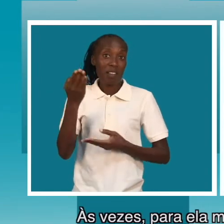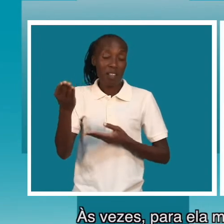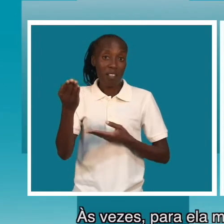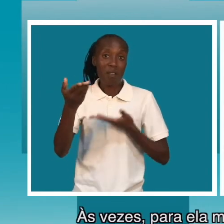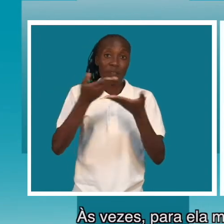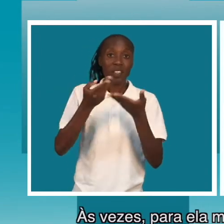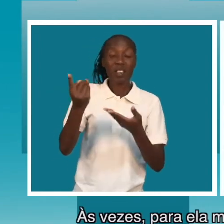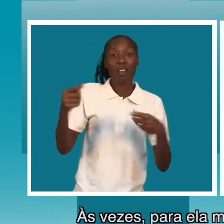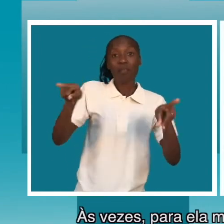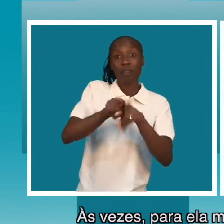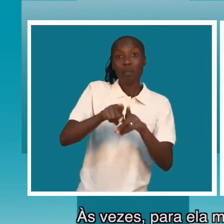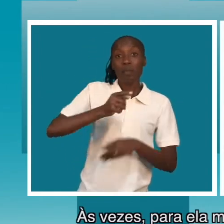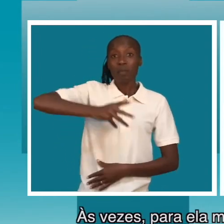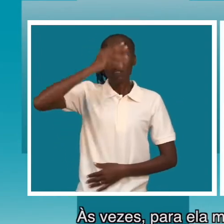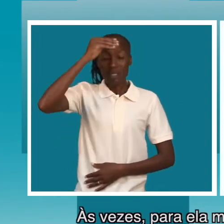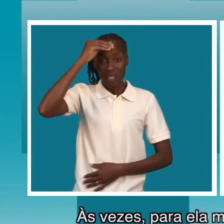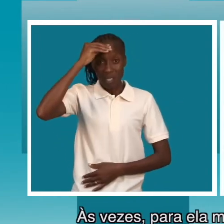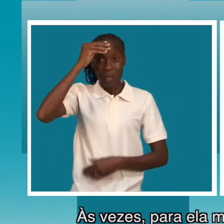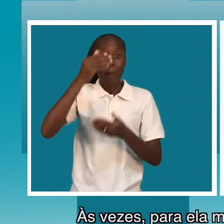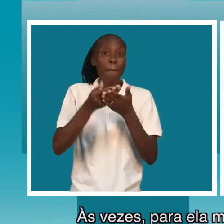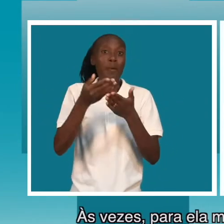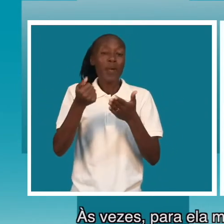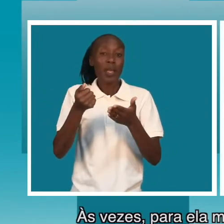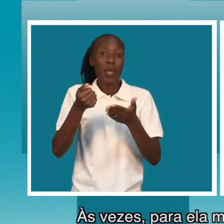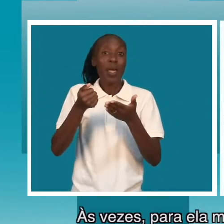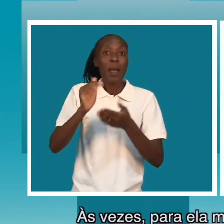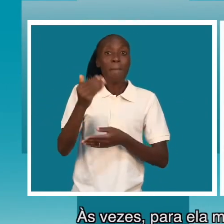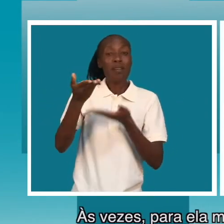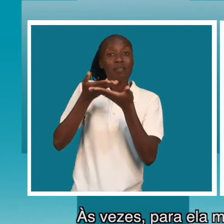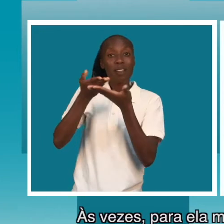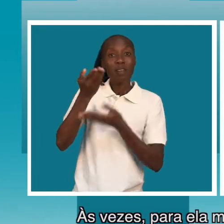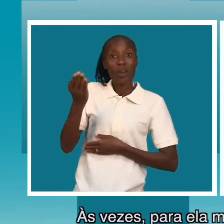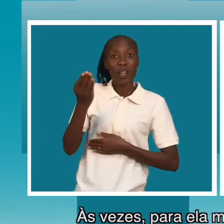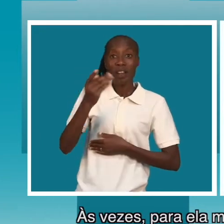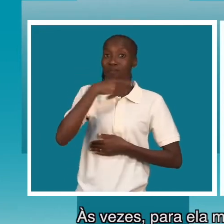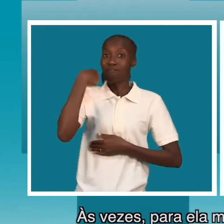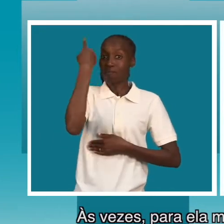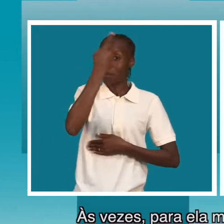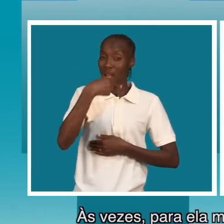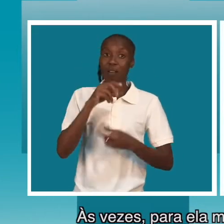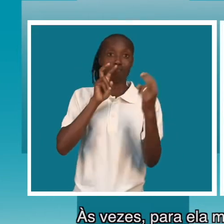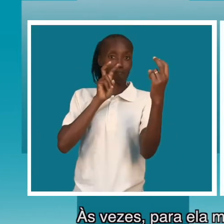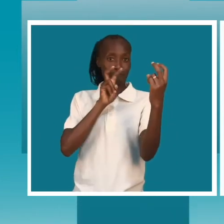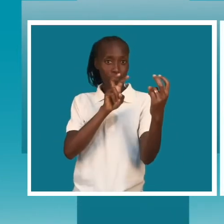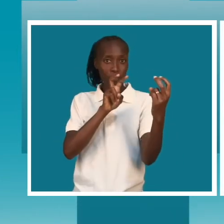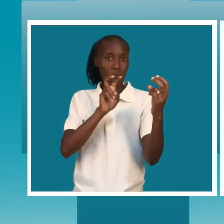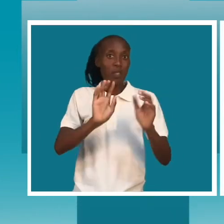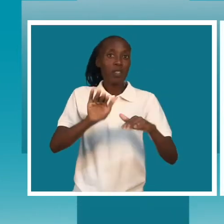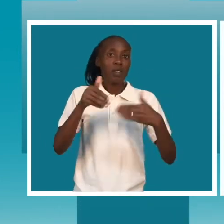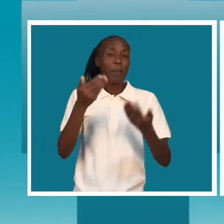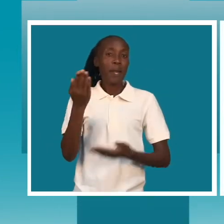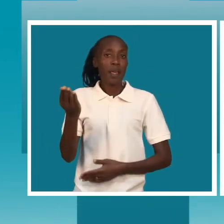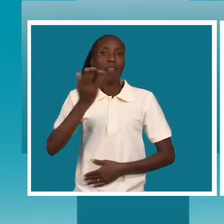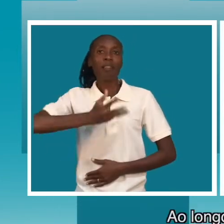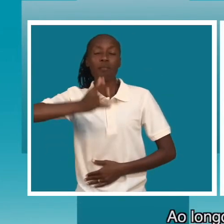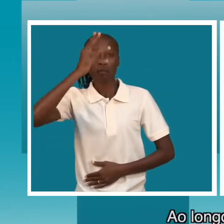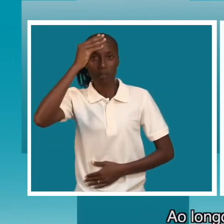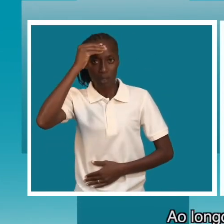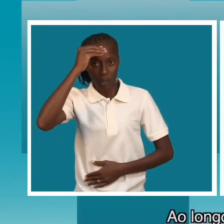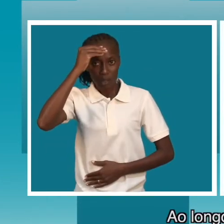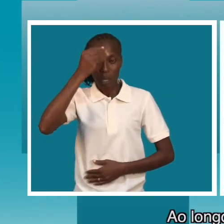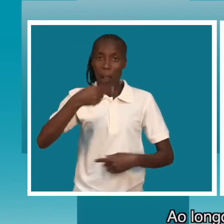me entender era um pouco difícil, não tinha costume de que, para falar com ela, tinha que olhar nos olhos dela, para nos entendermos. Mas